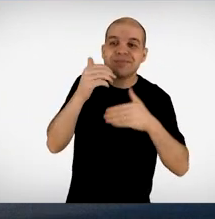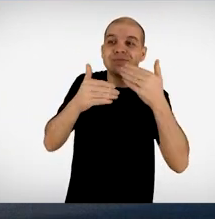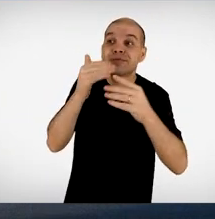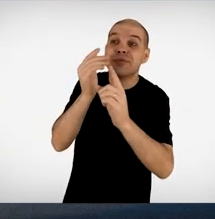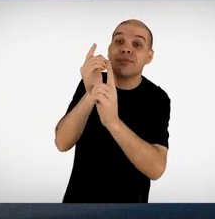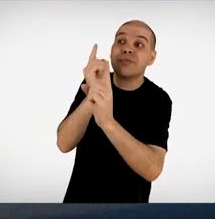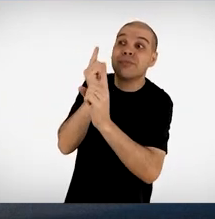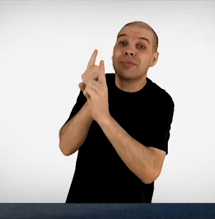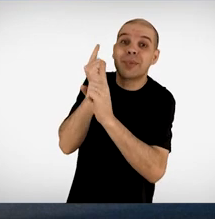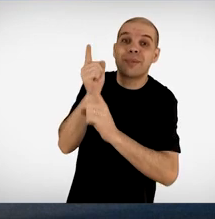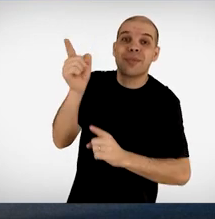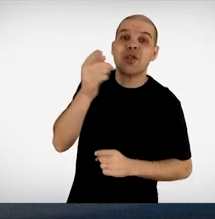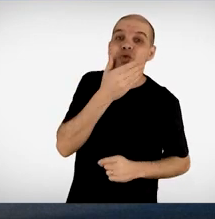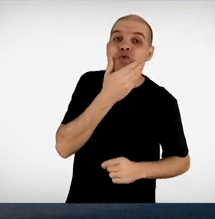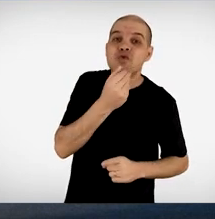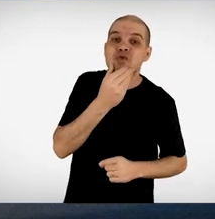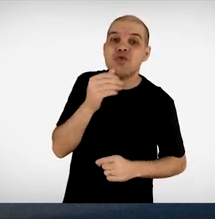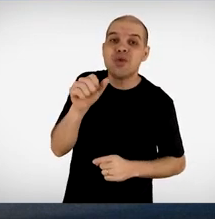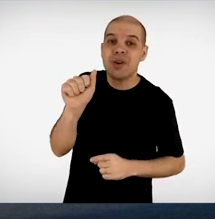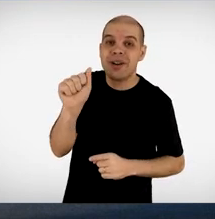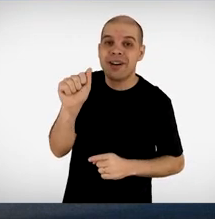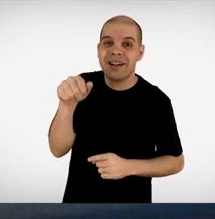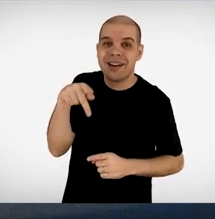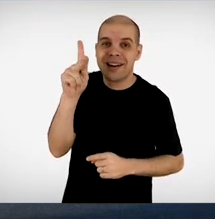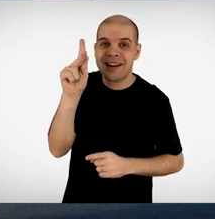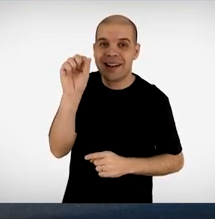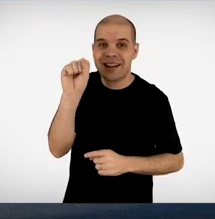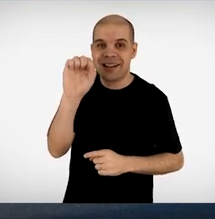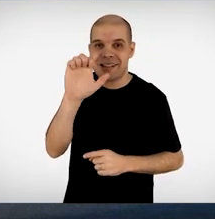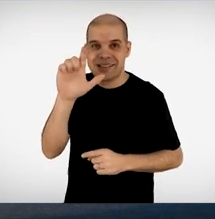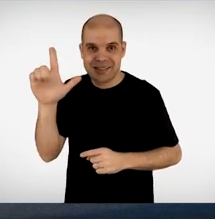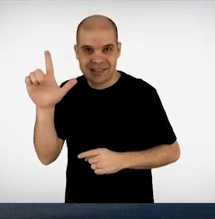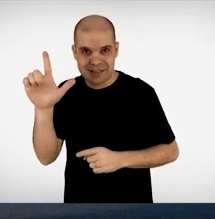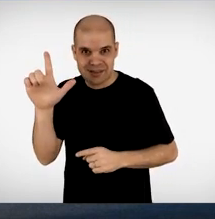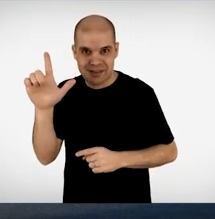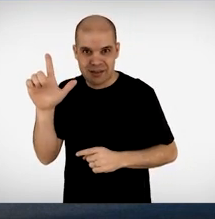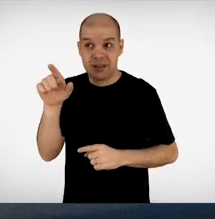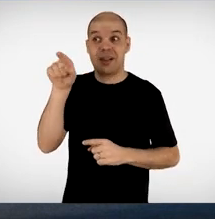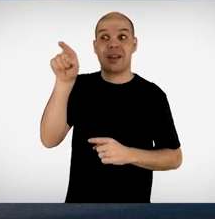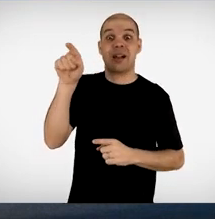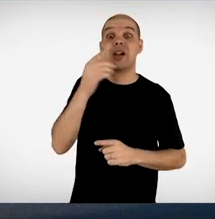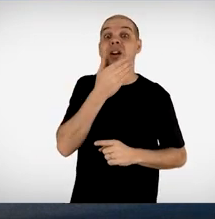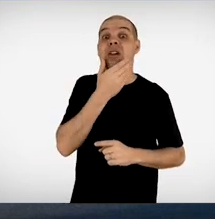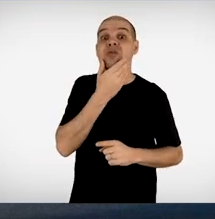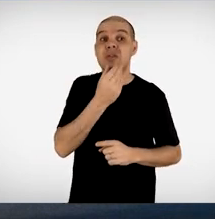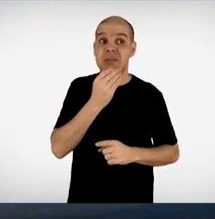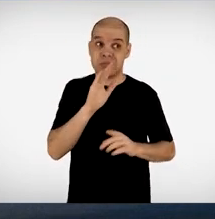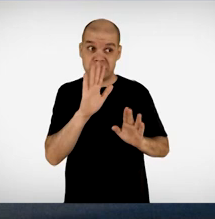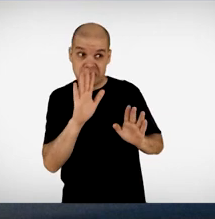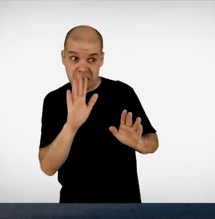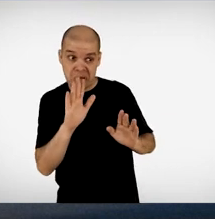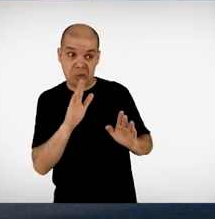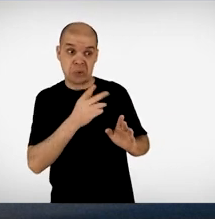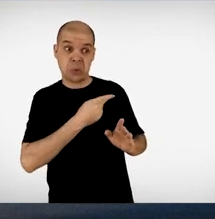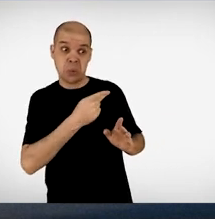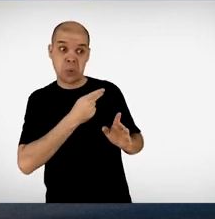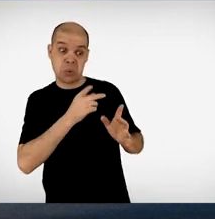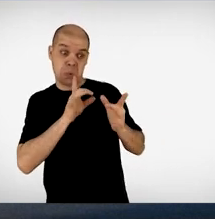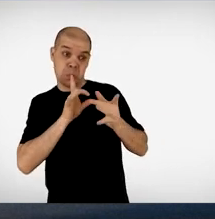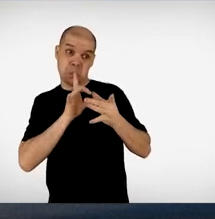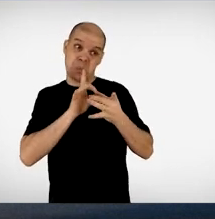momentos diferentes da vida. E o Axel diz para ela, você tem que ser livre para experimentar as coisas. E ela escolhe ficar.